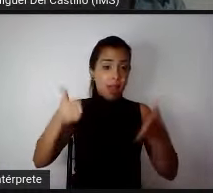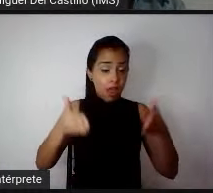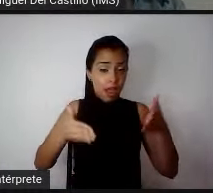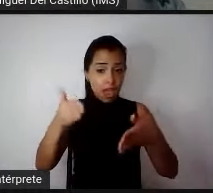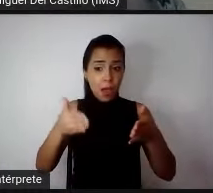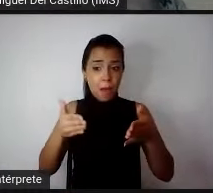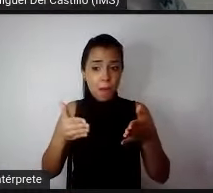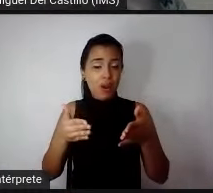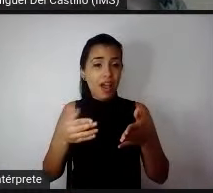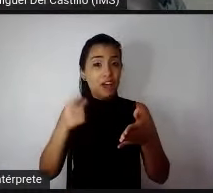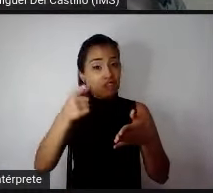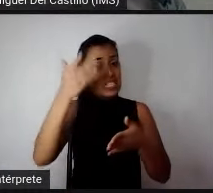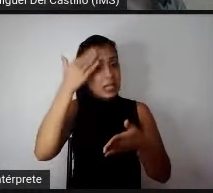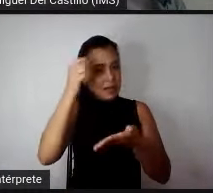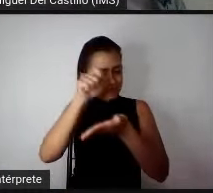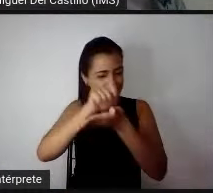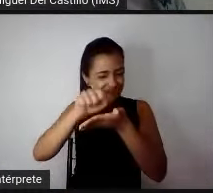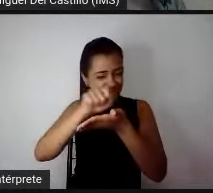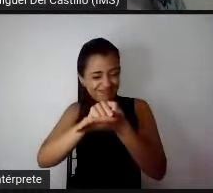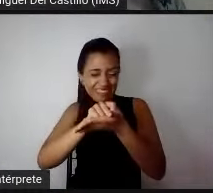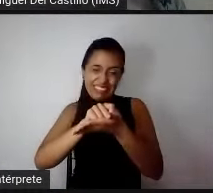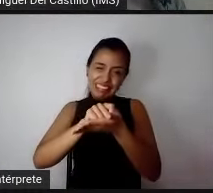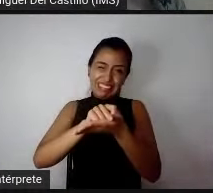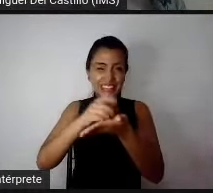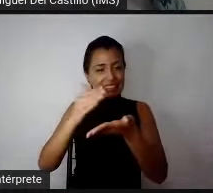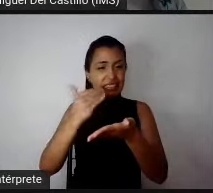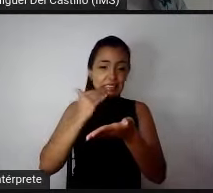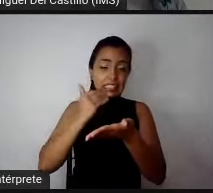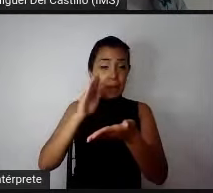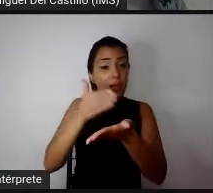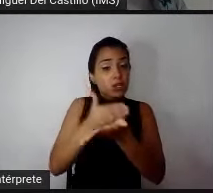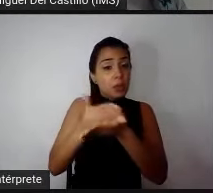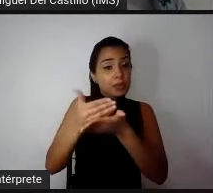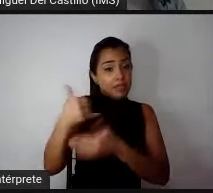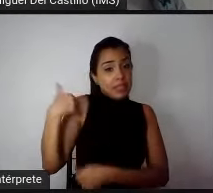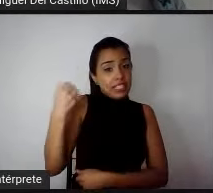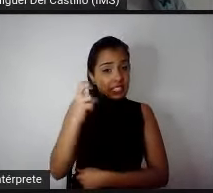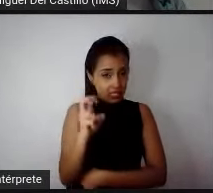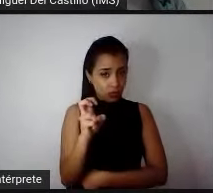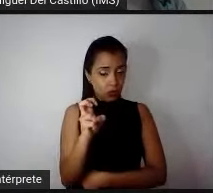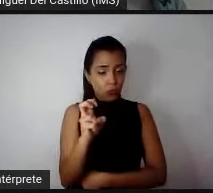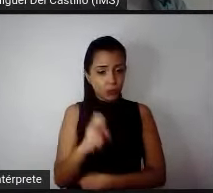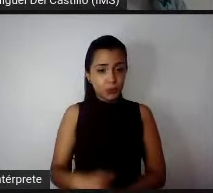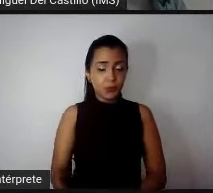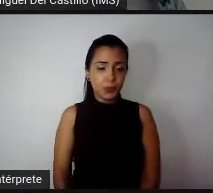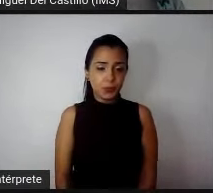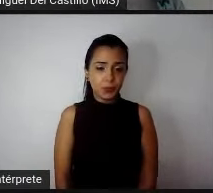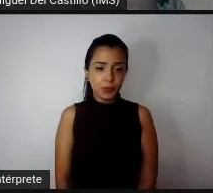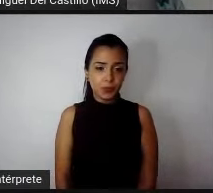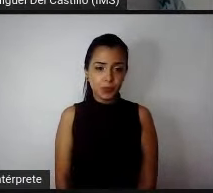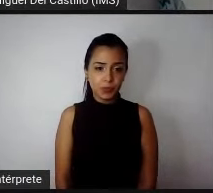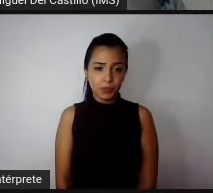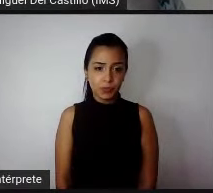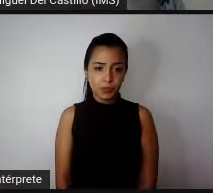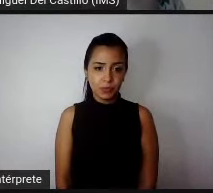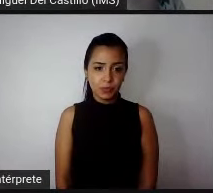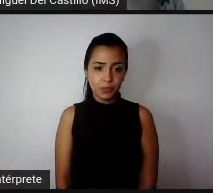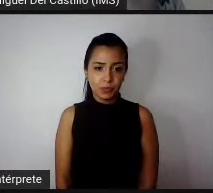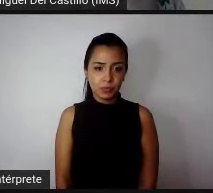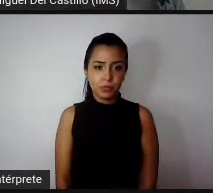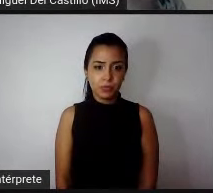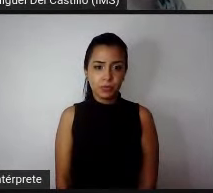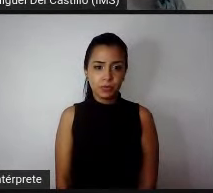sabia escrever um pouco já com 5 anos. Bom, então, mas isso